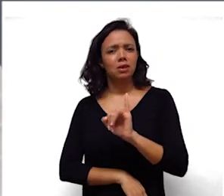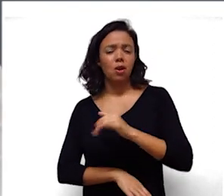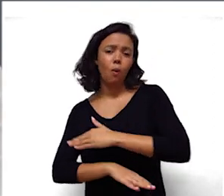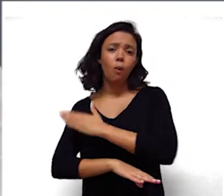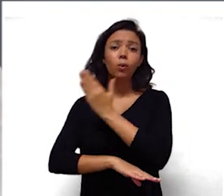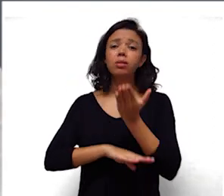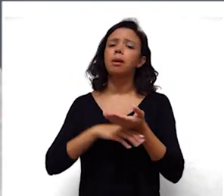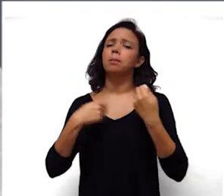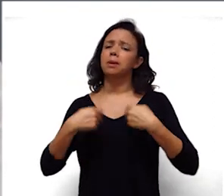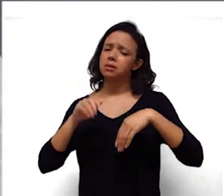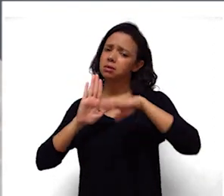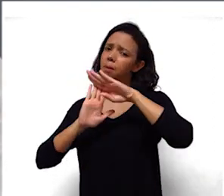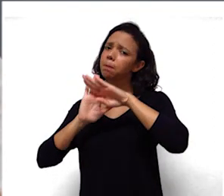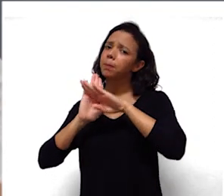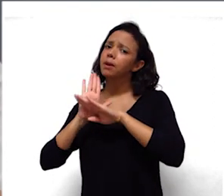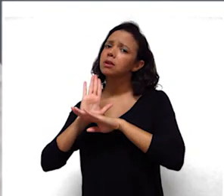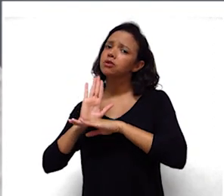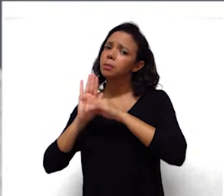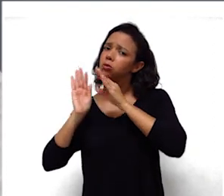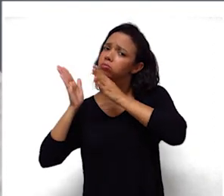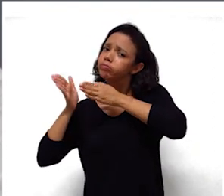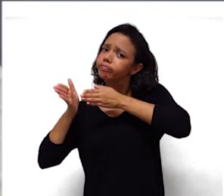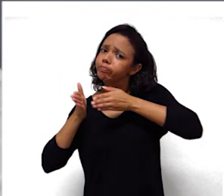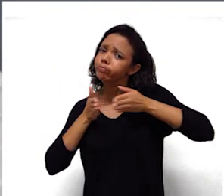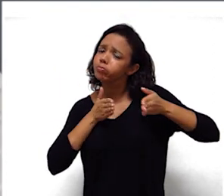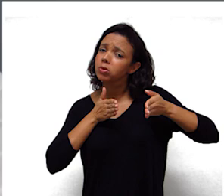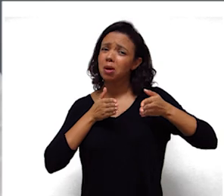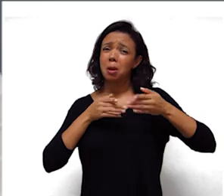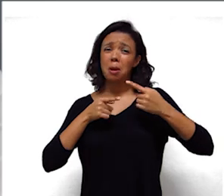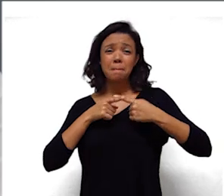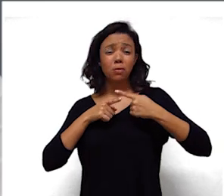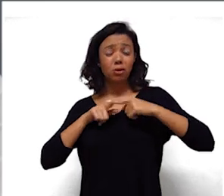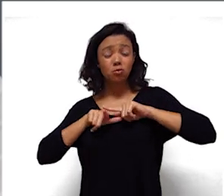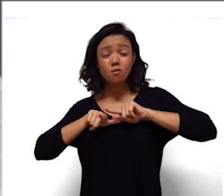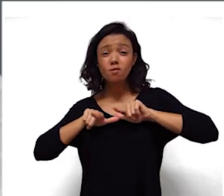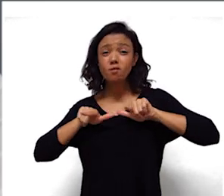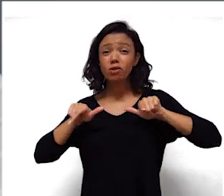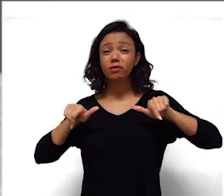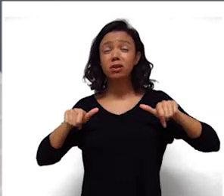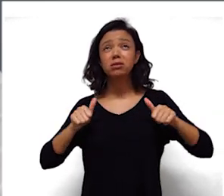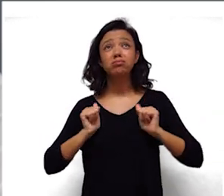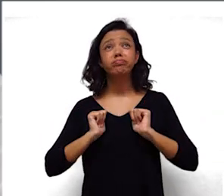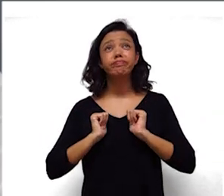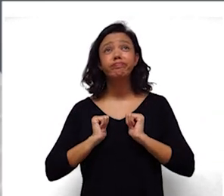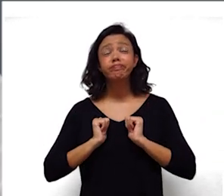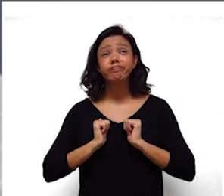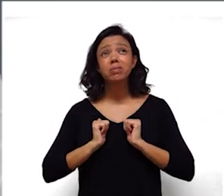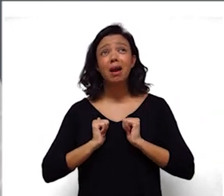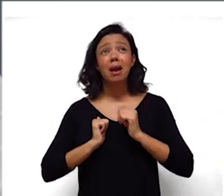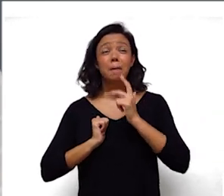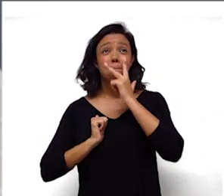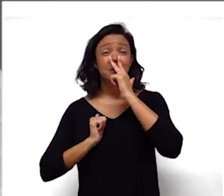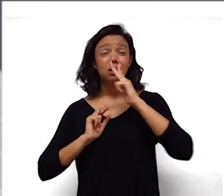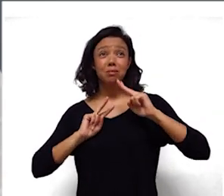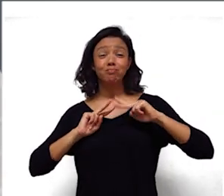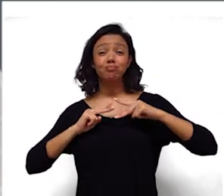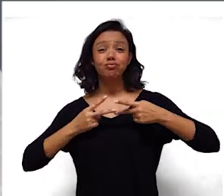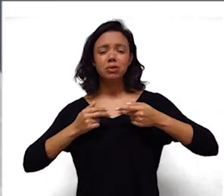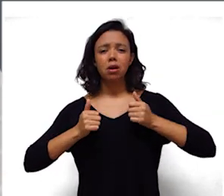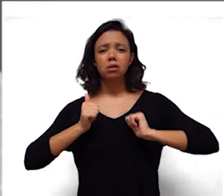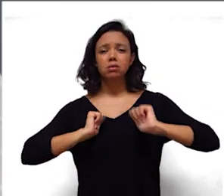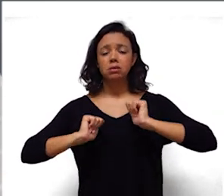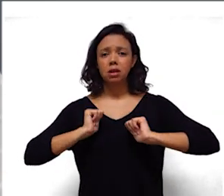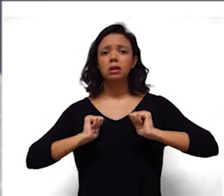dia esteja preenchido para que a sua ansiedade ela não fique disfuncional. Tá? A sua ansiedade